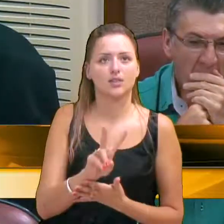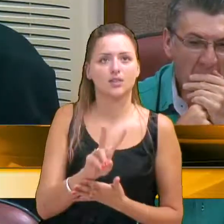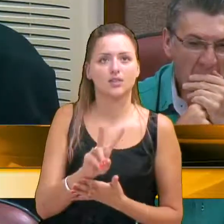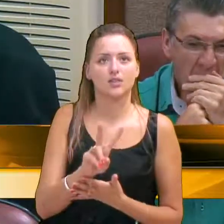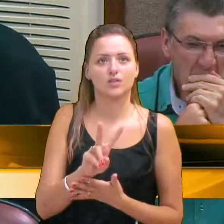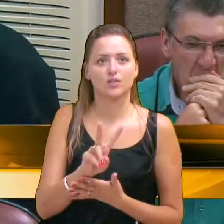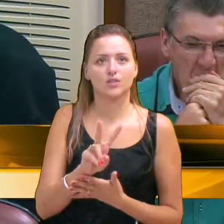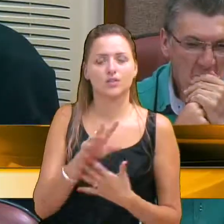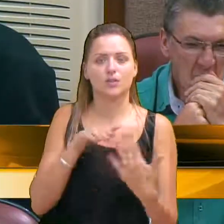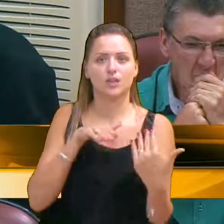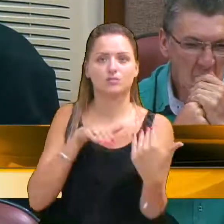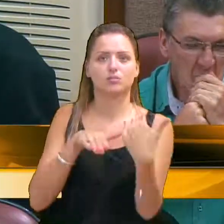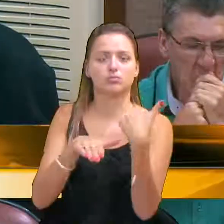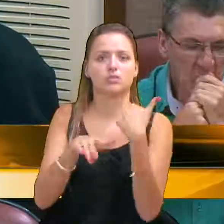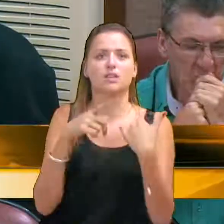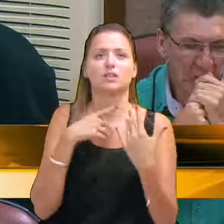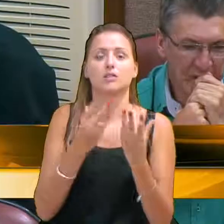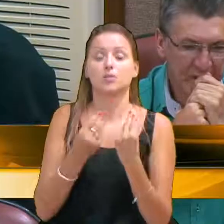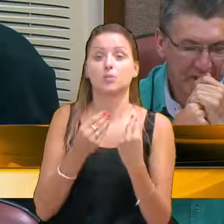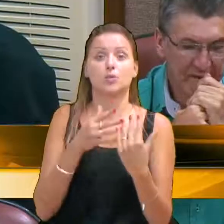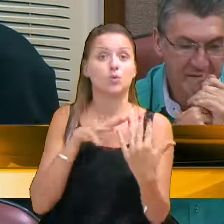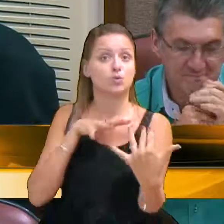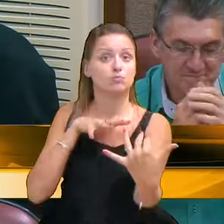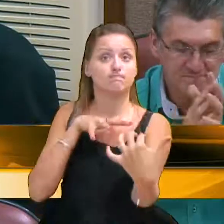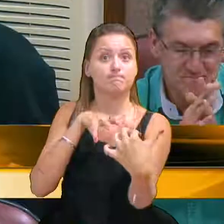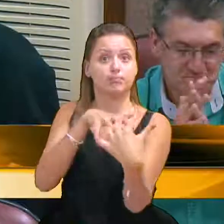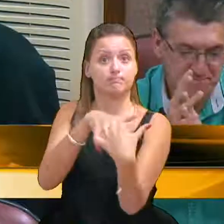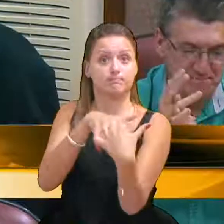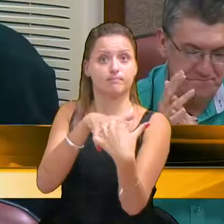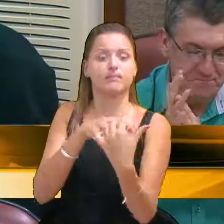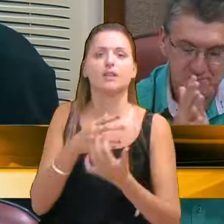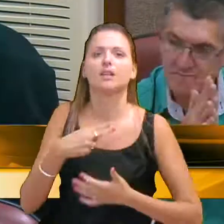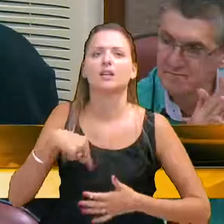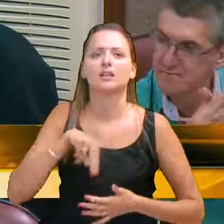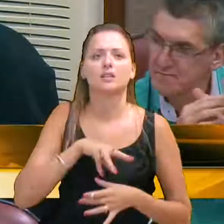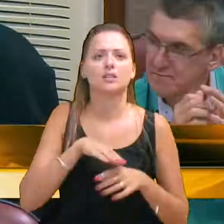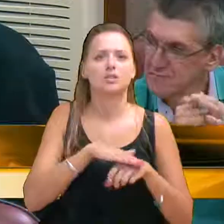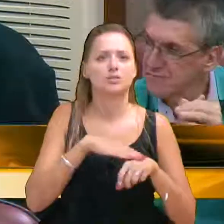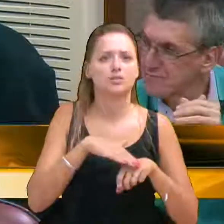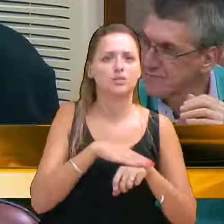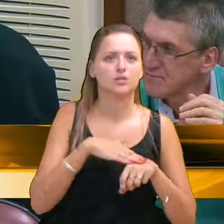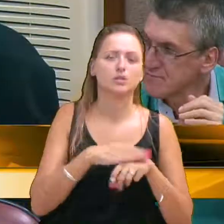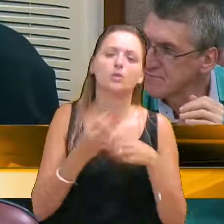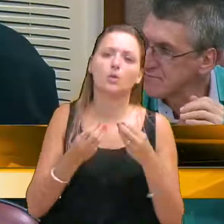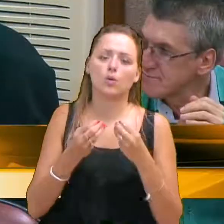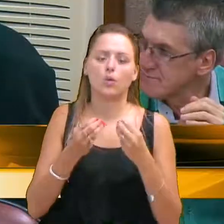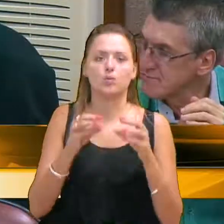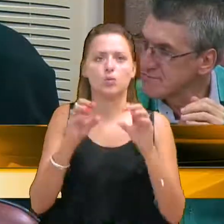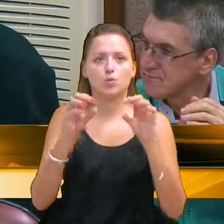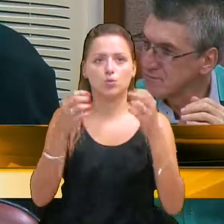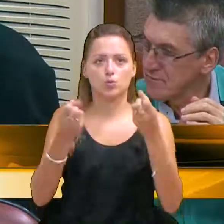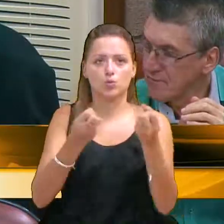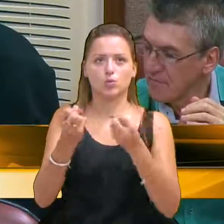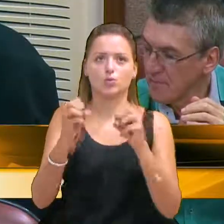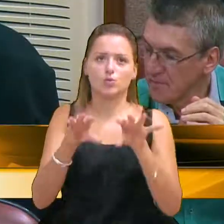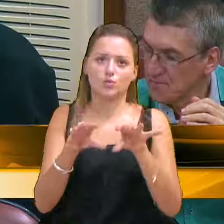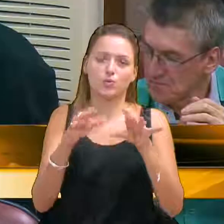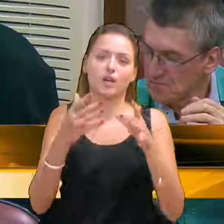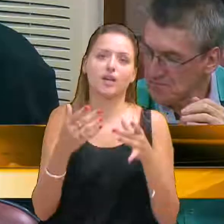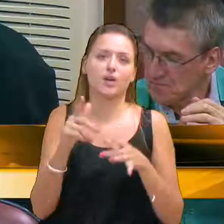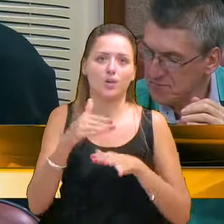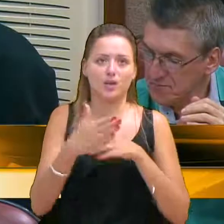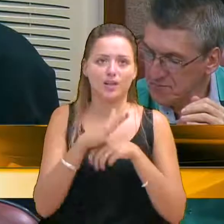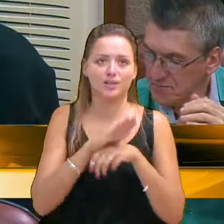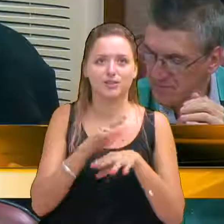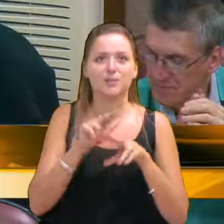carro. Já deu muito acidente de batida de frente. E a gente comentou como os faróis ajudam nesse aspecto. Aí eu votei